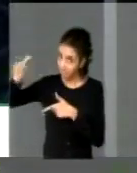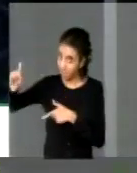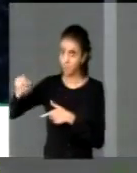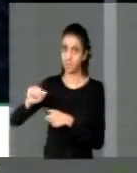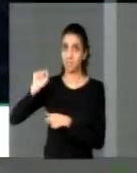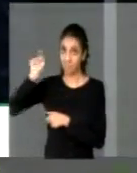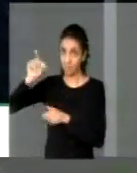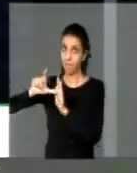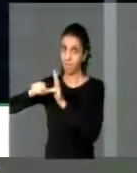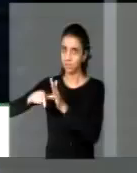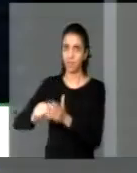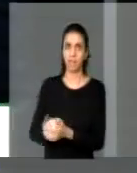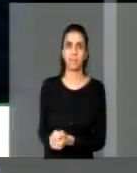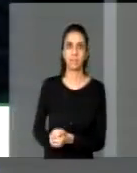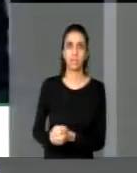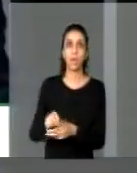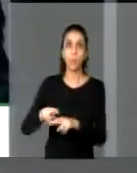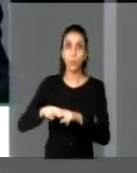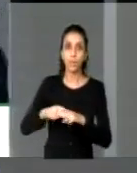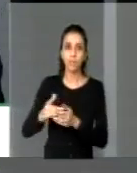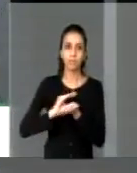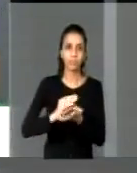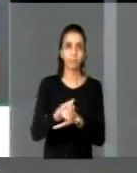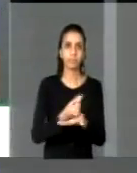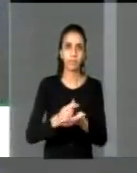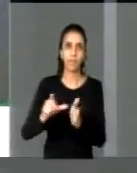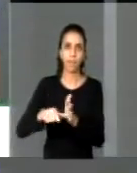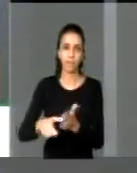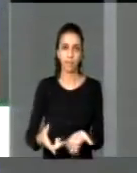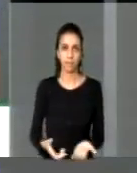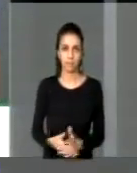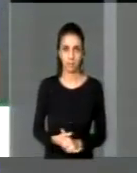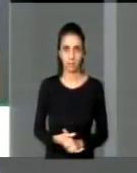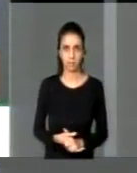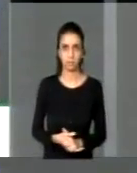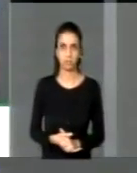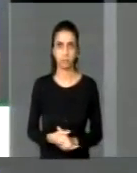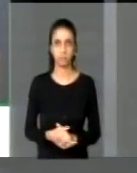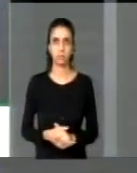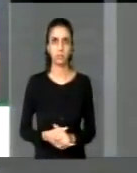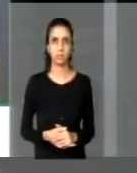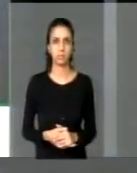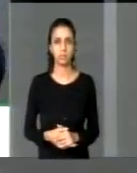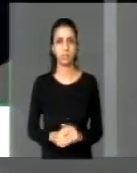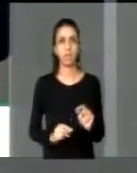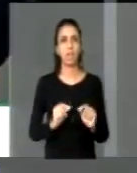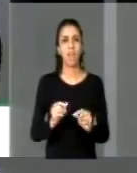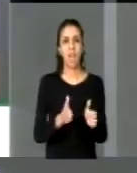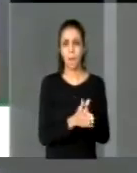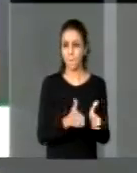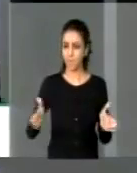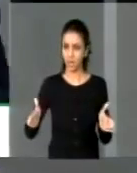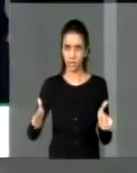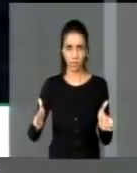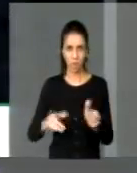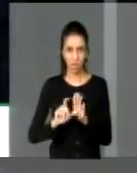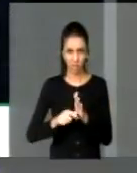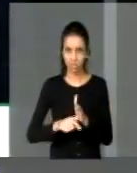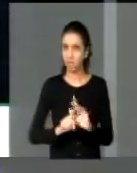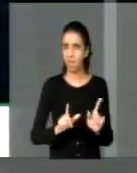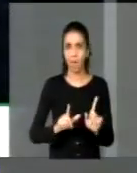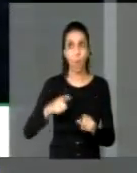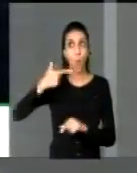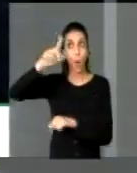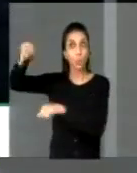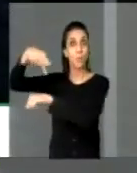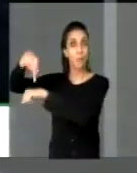orçamentos. Mudança no orçamento de produção na área de petróleo e prazo, isso tem atraso